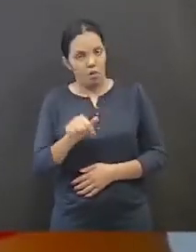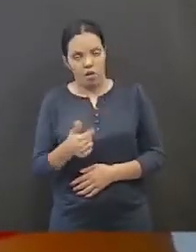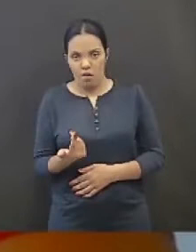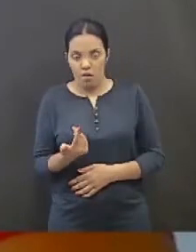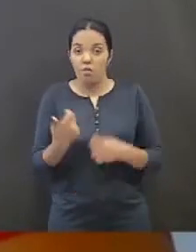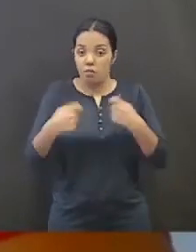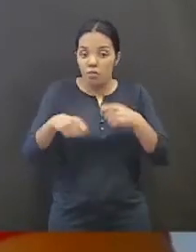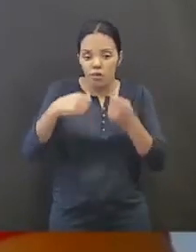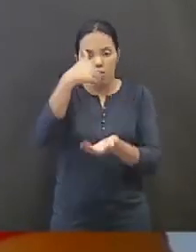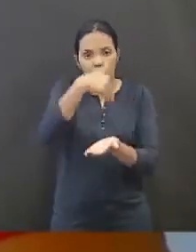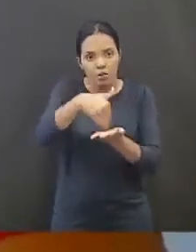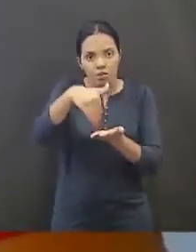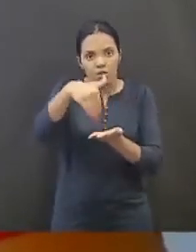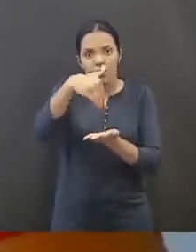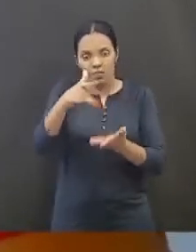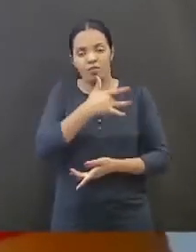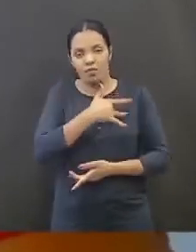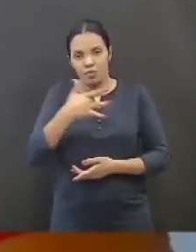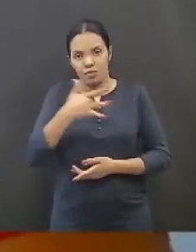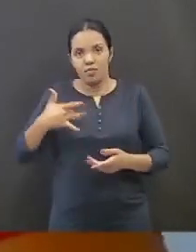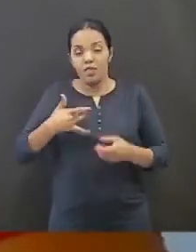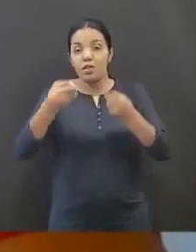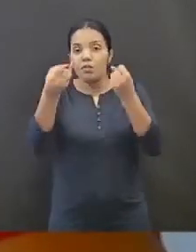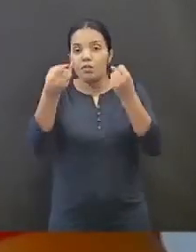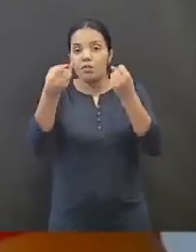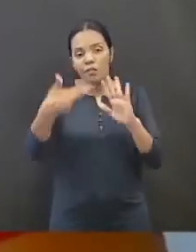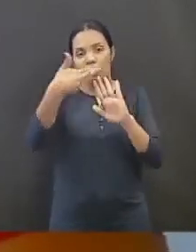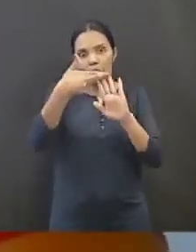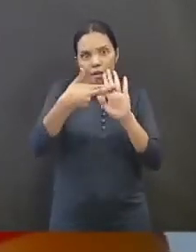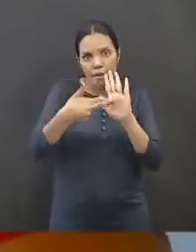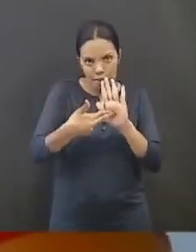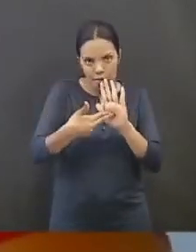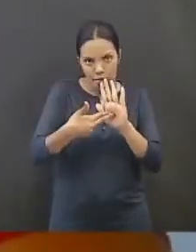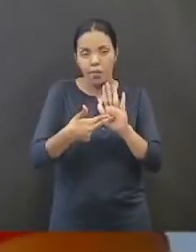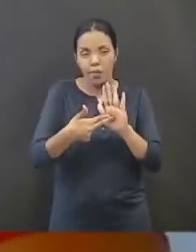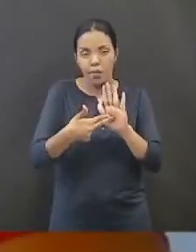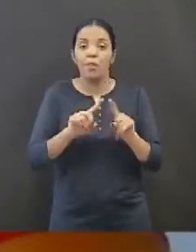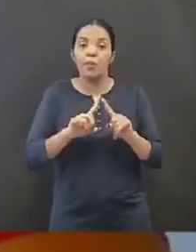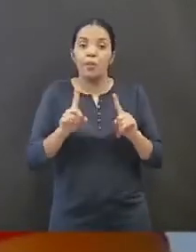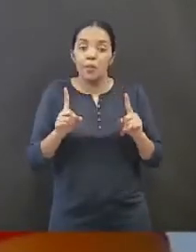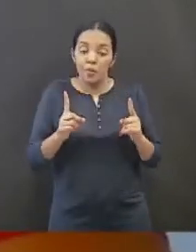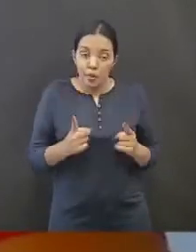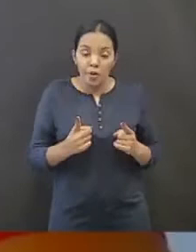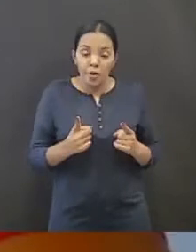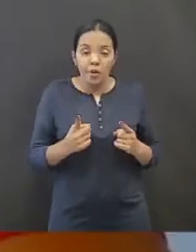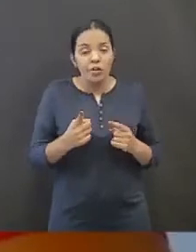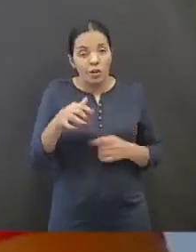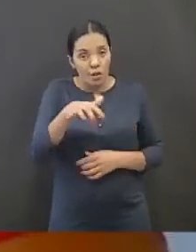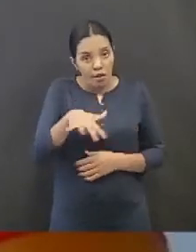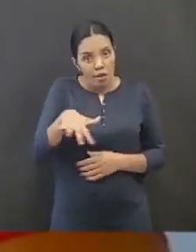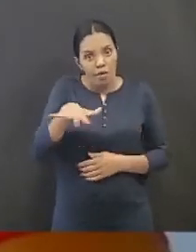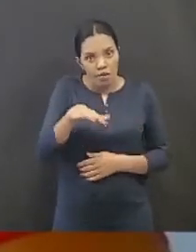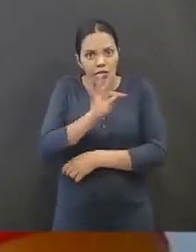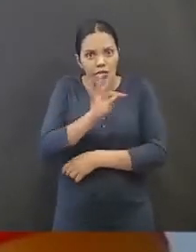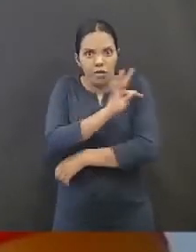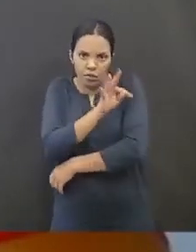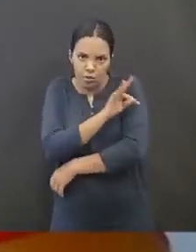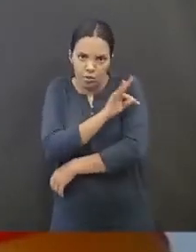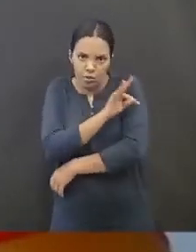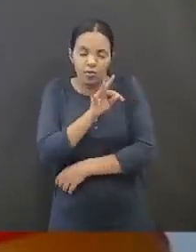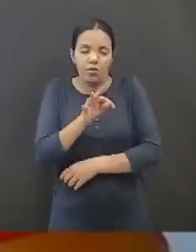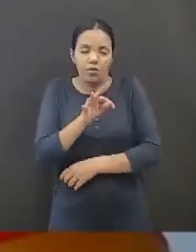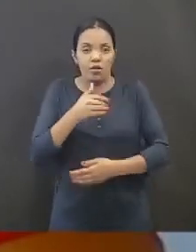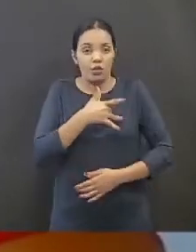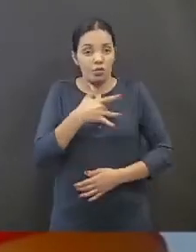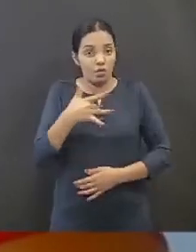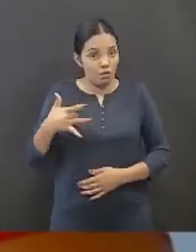dizer qual será esse protocolo, mas sim infectologistas e o pessoal da Secretaria de Saúde. Estamos chegando ao fim